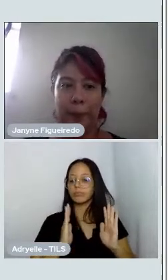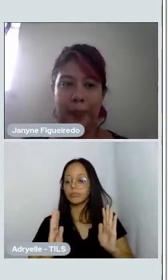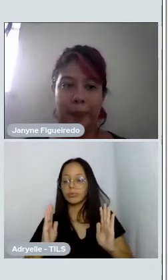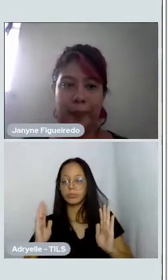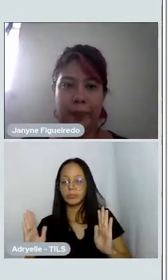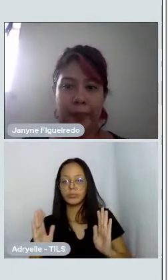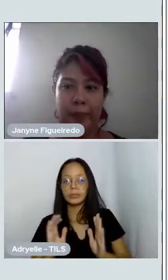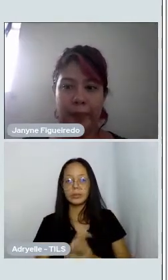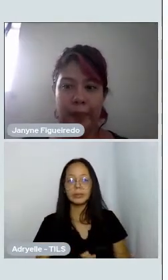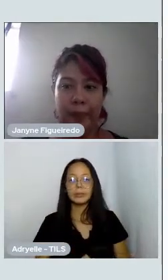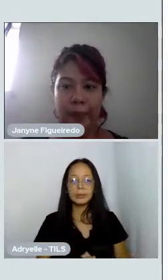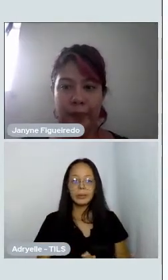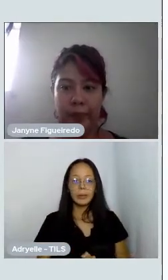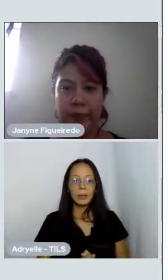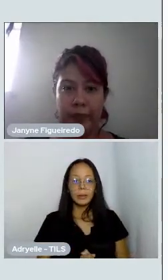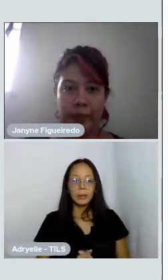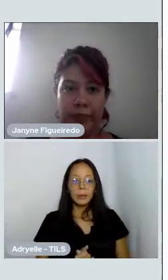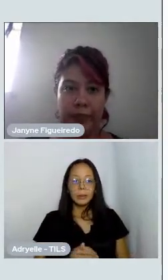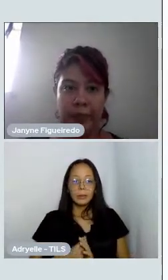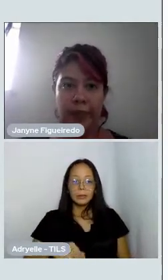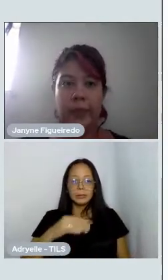passar.